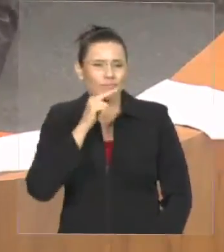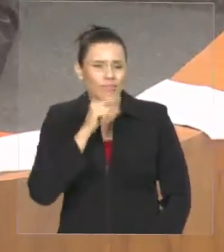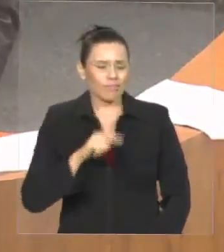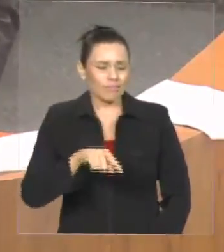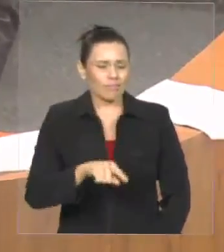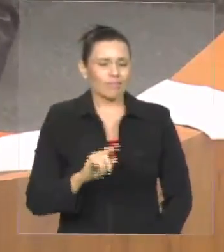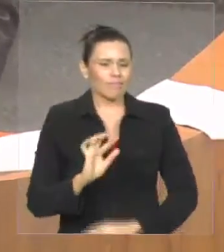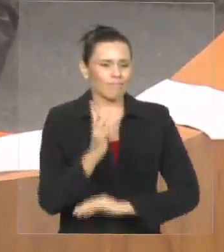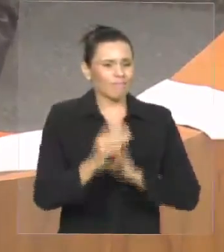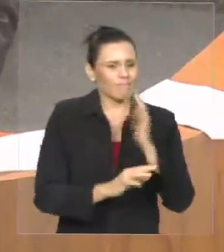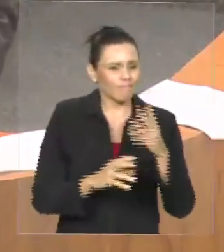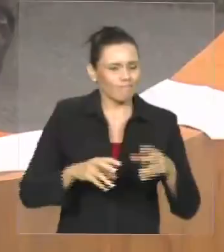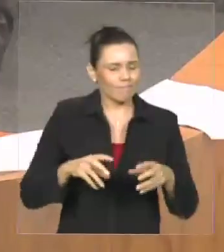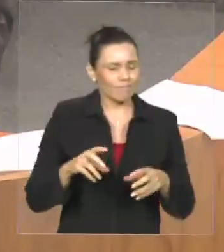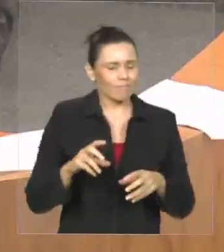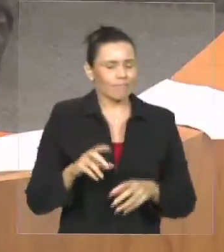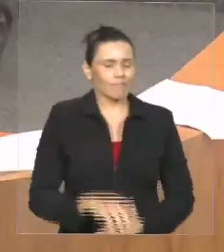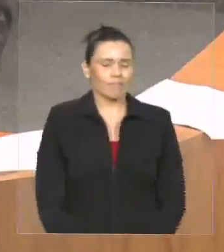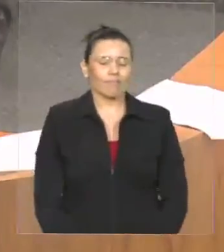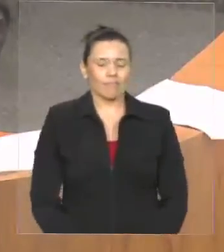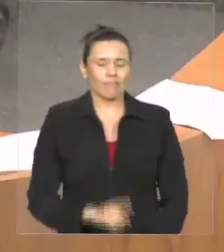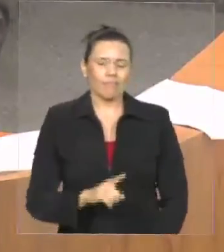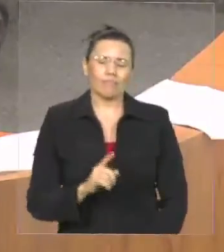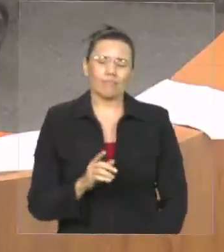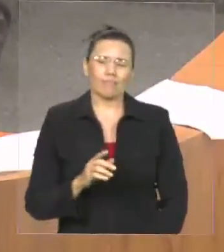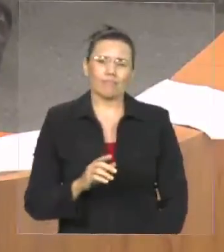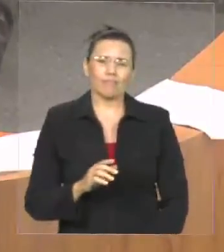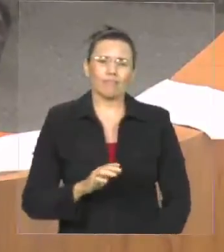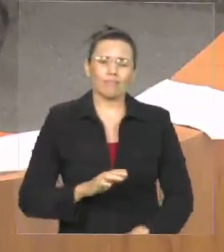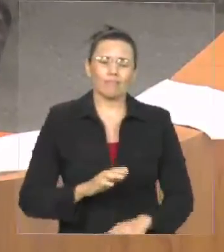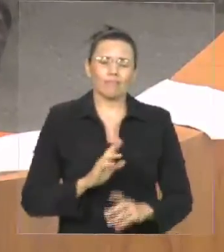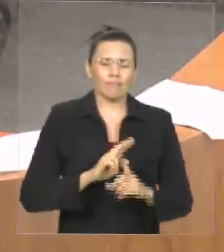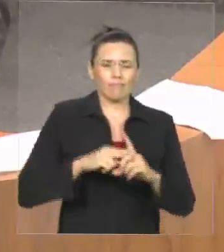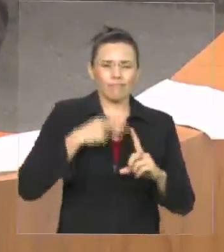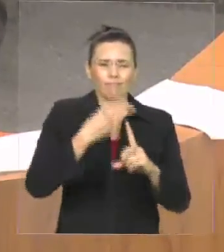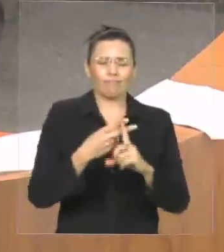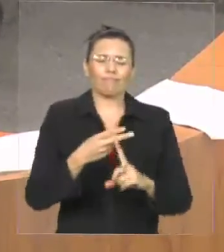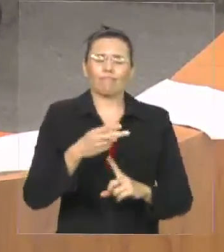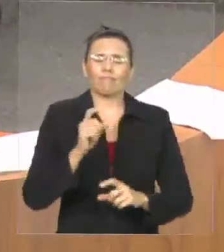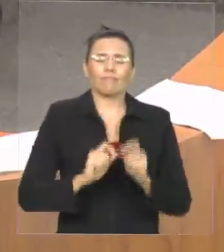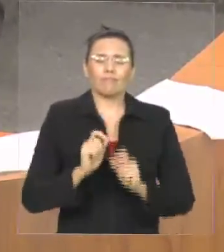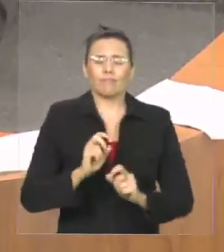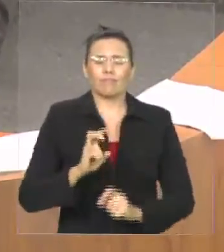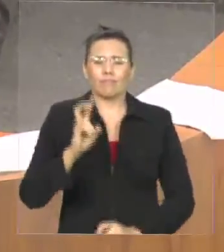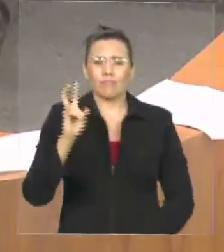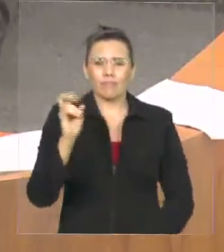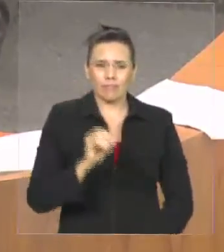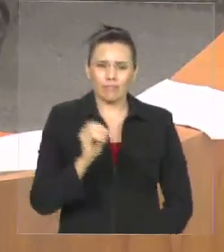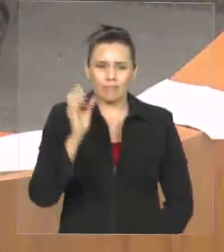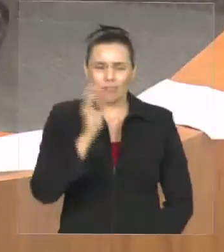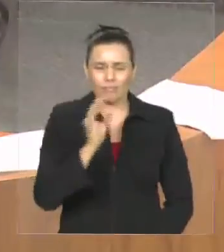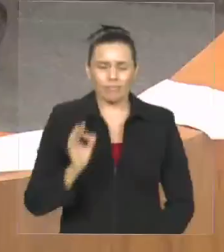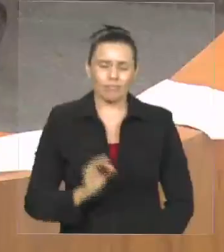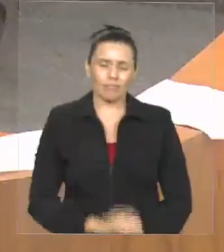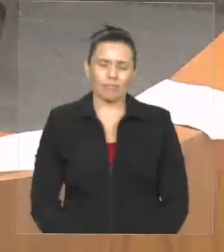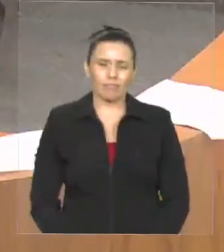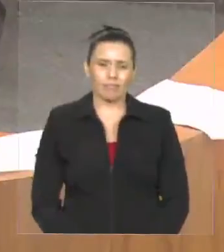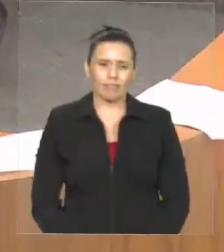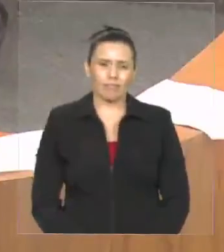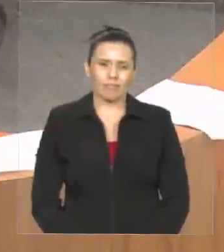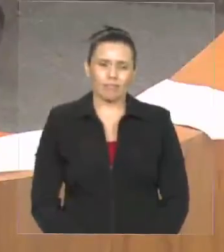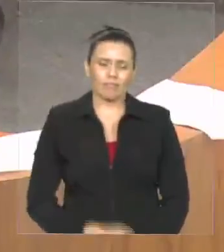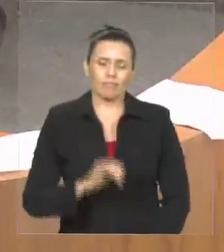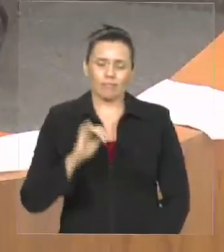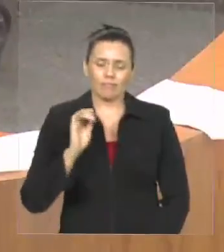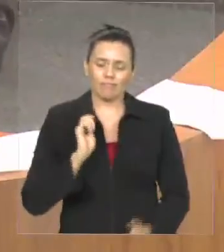de redução, que terão um aumento de 50% no seu ICMS da conta de energia,